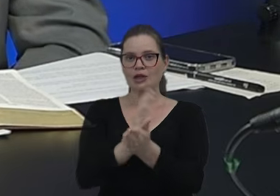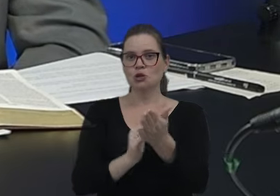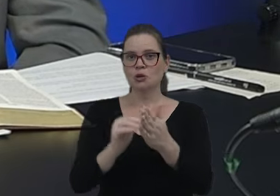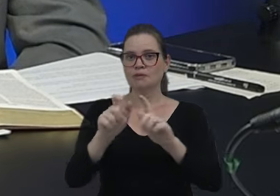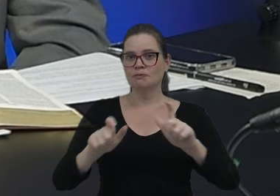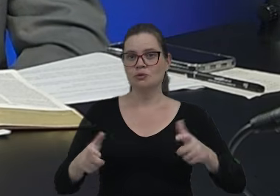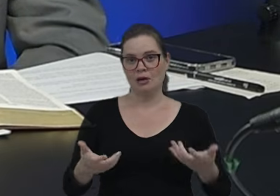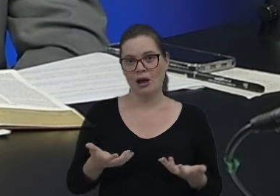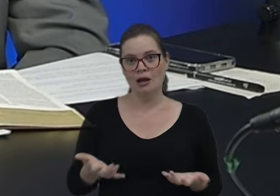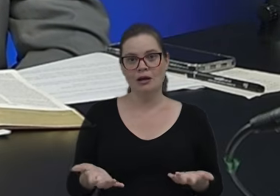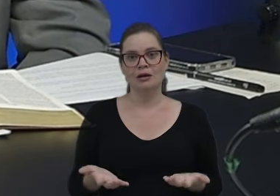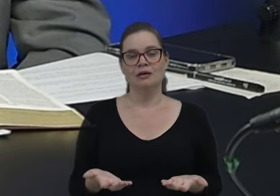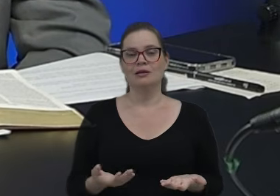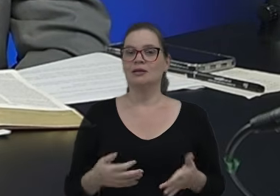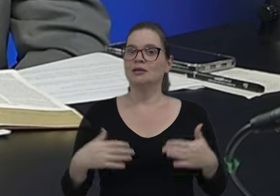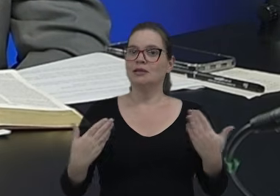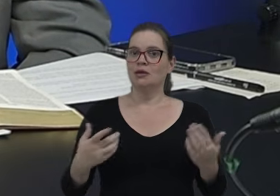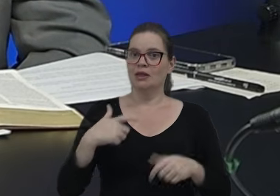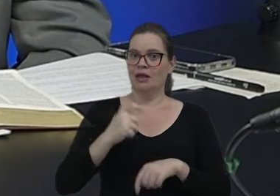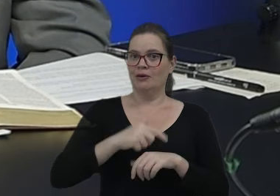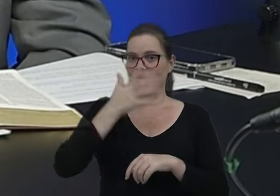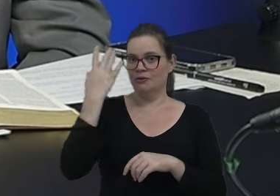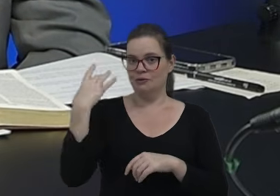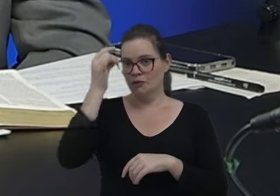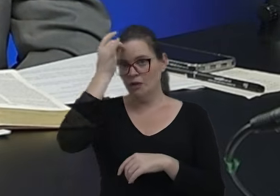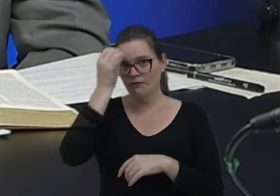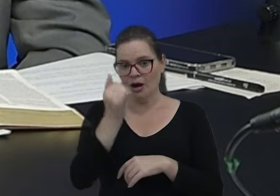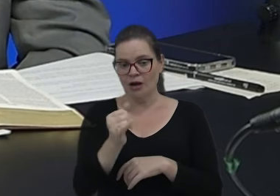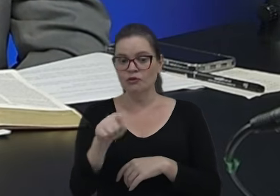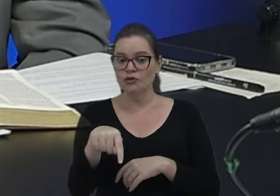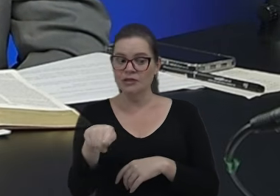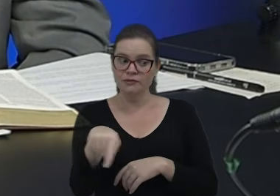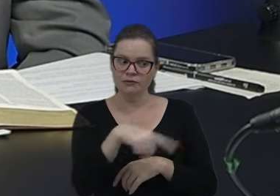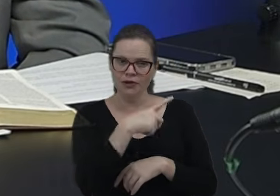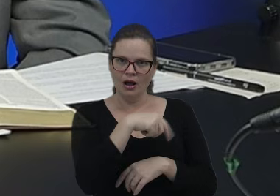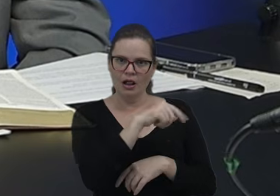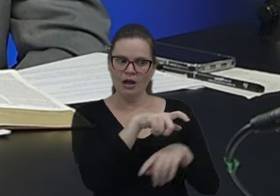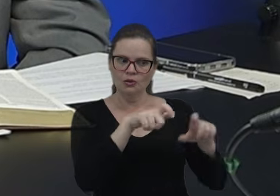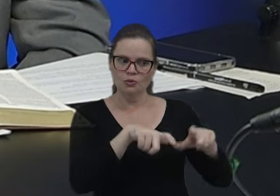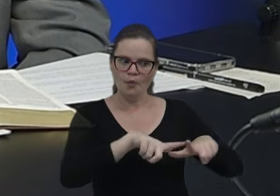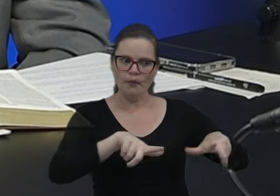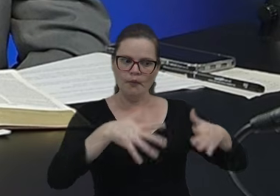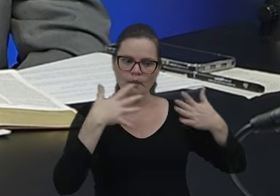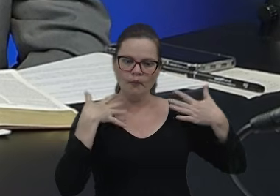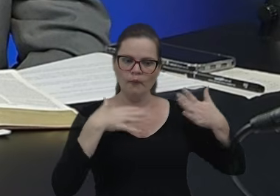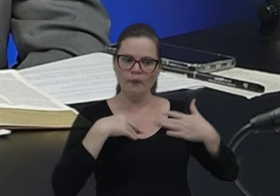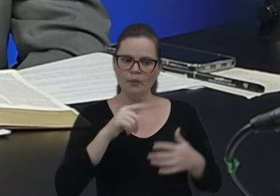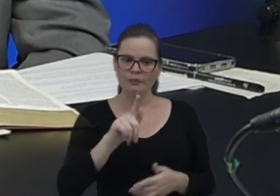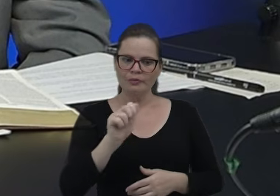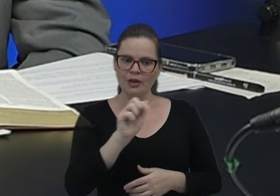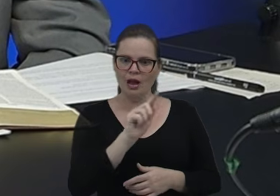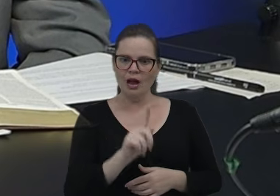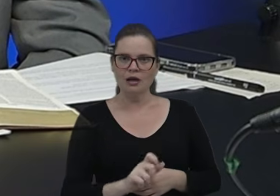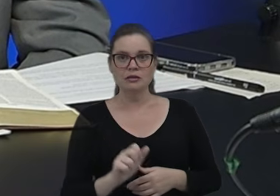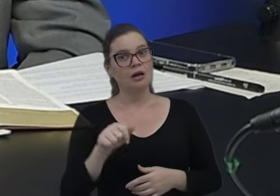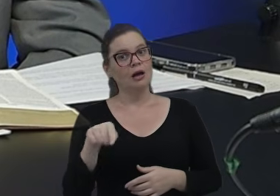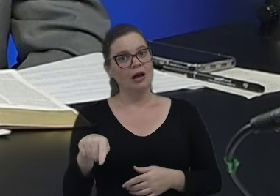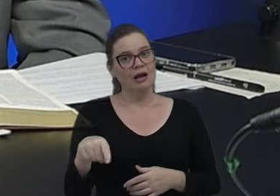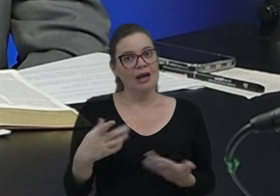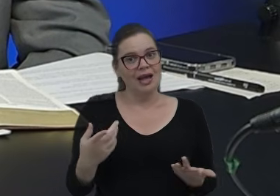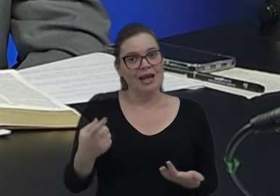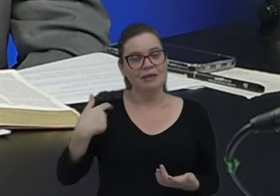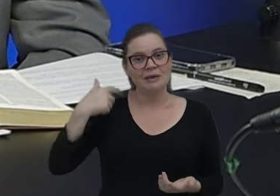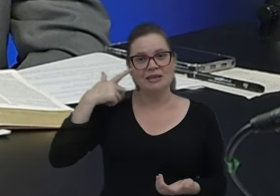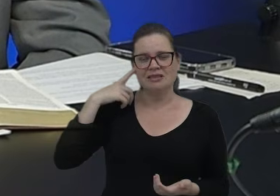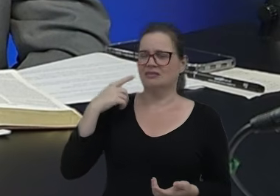Espírito Santo falou a Filipe, vai no caminho de Gaza, que está deserto. Ele poderia ter questionado, né,